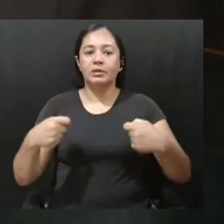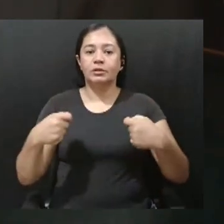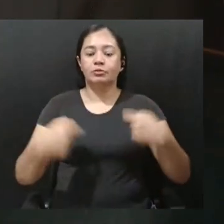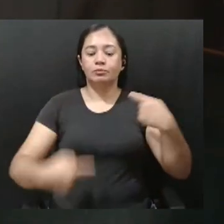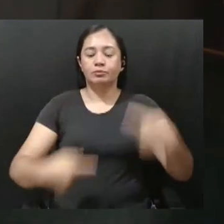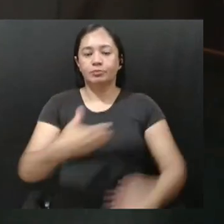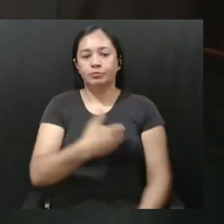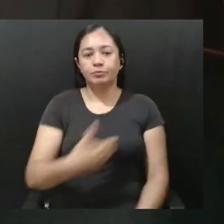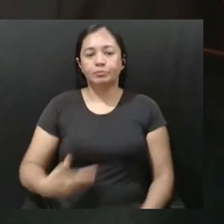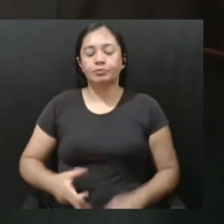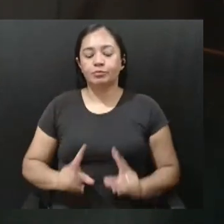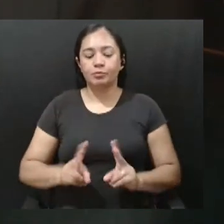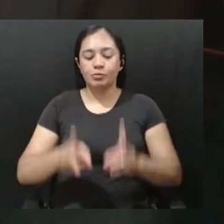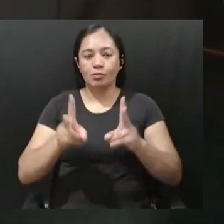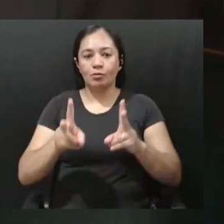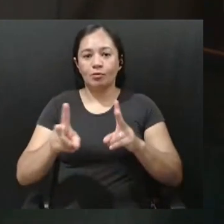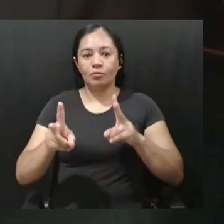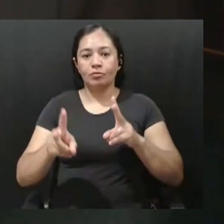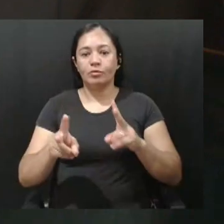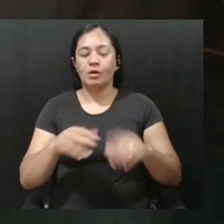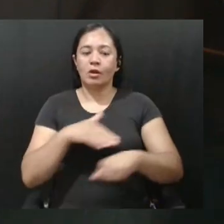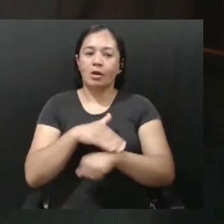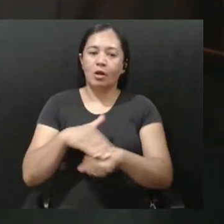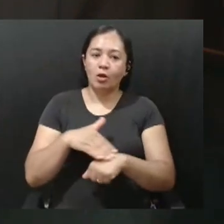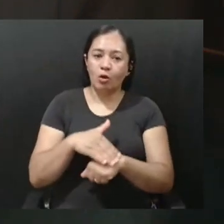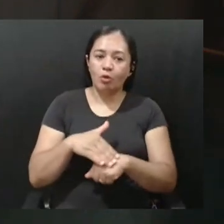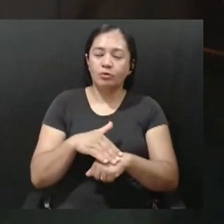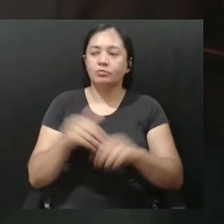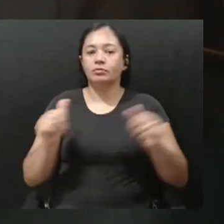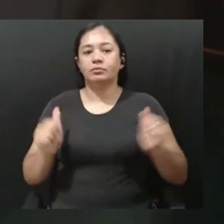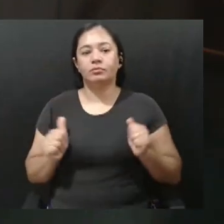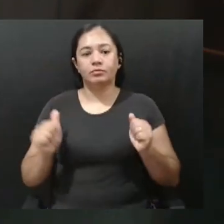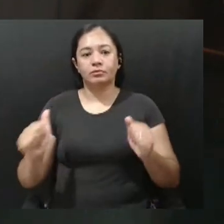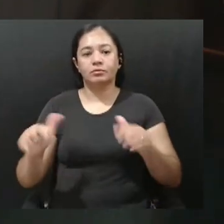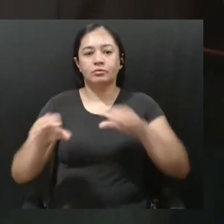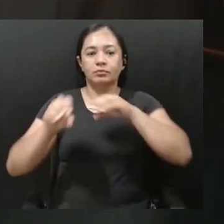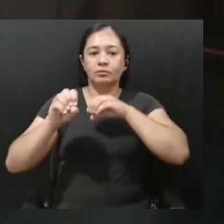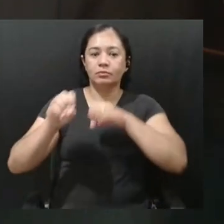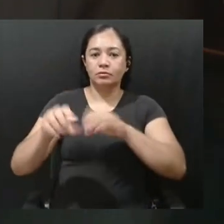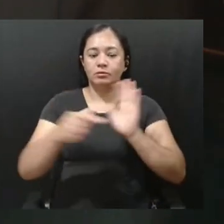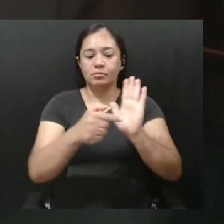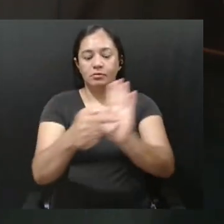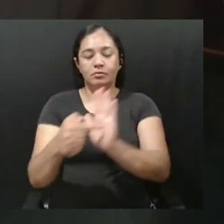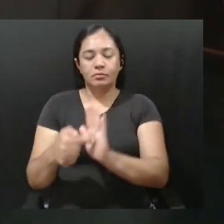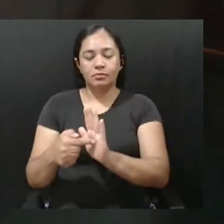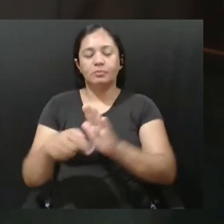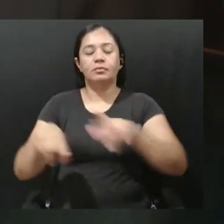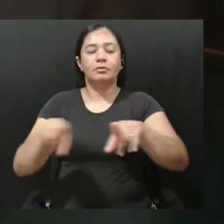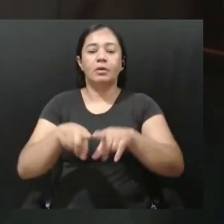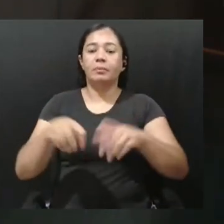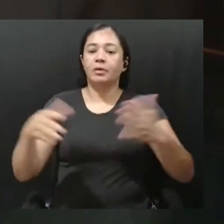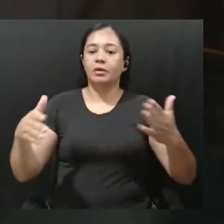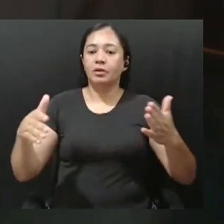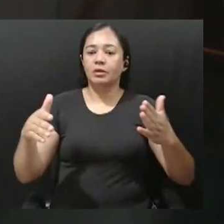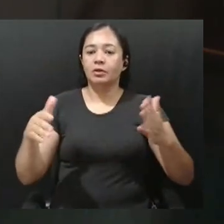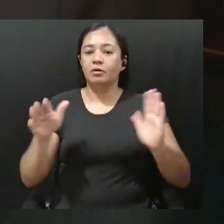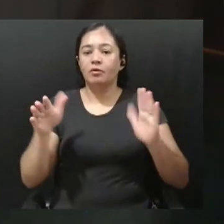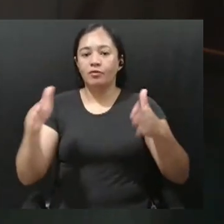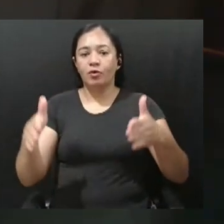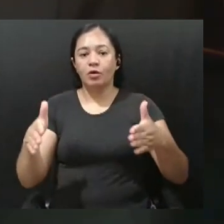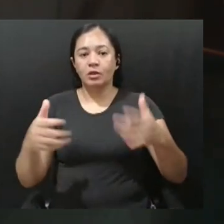incluíram rodas de conversas, ações educativas, apresentação de serviços e iniciativas voltadas também à conscientização dos